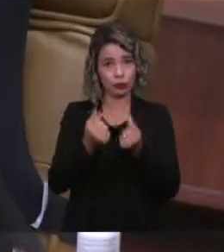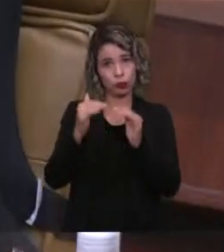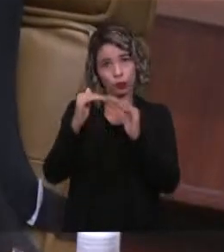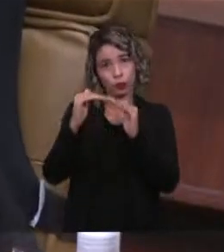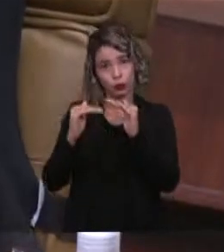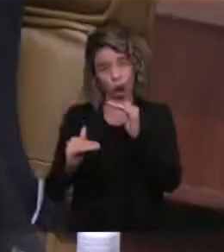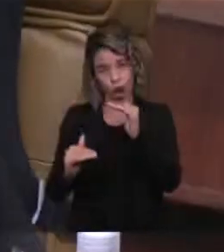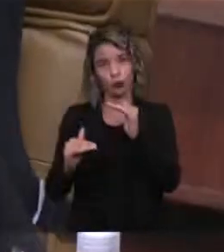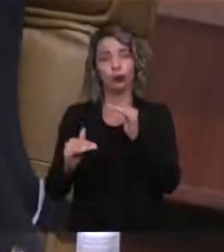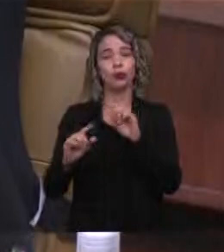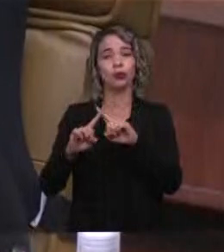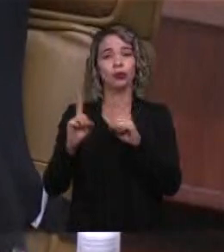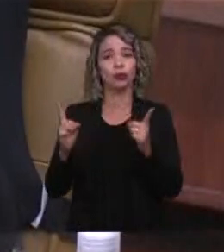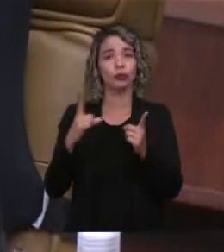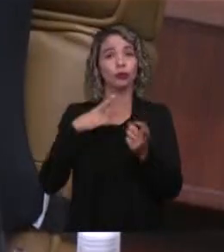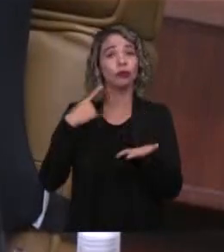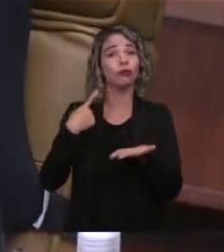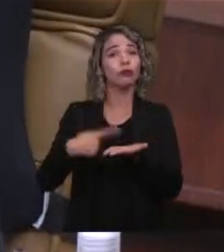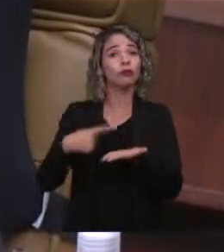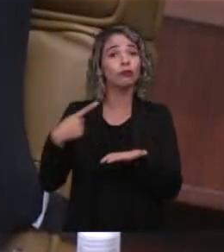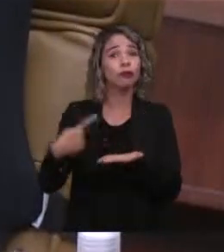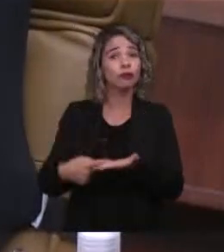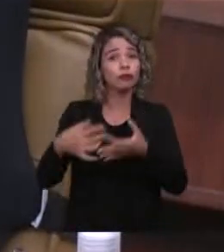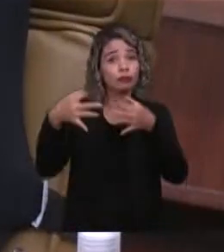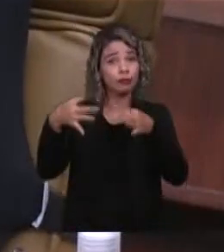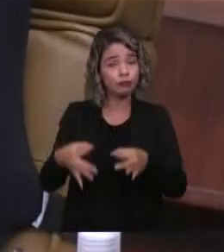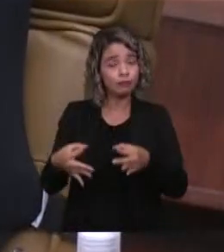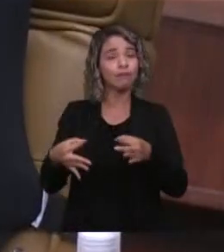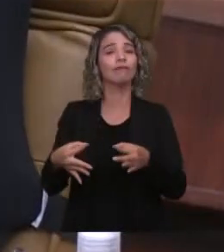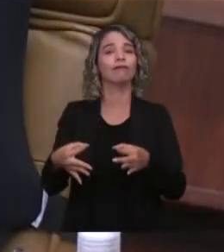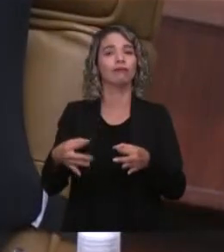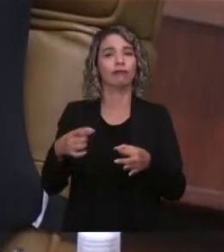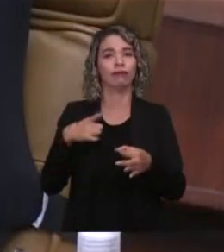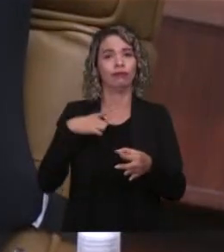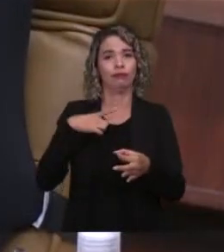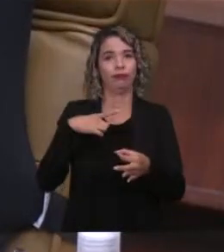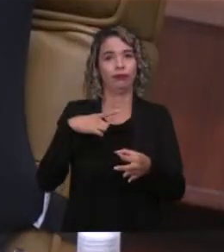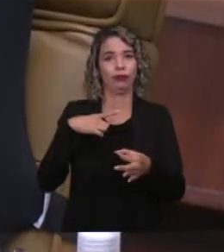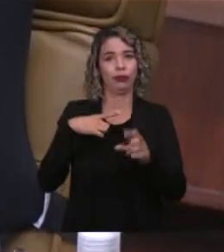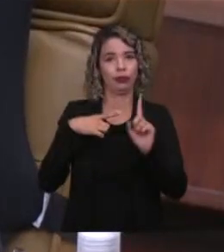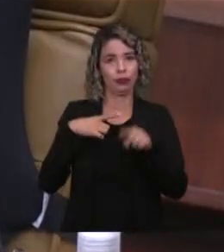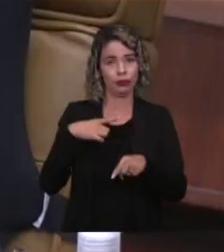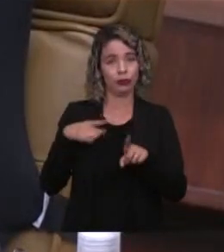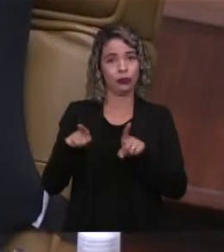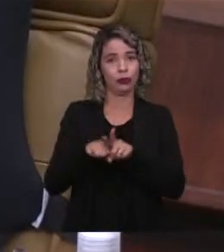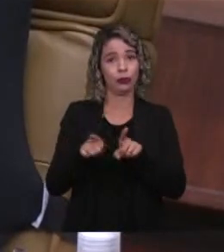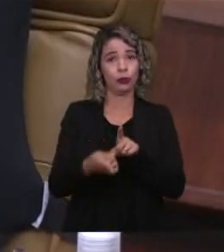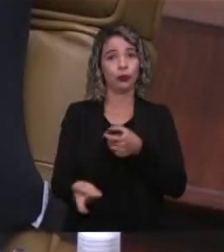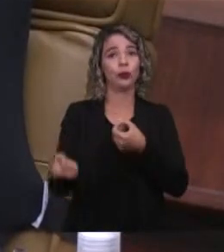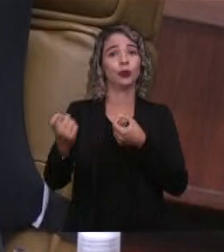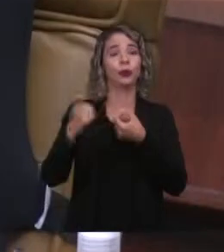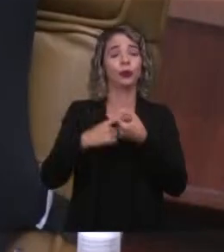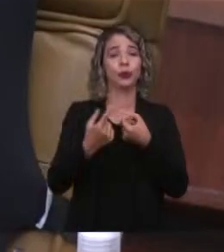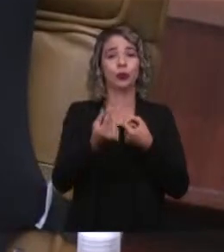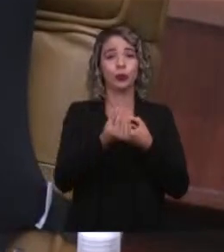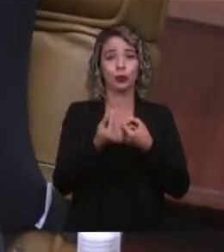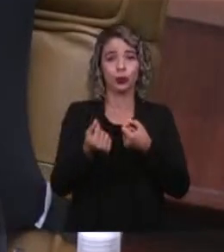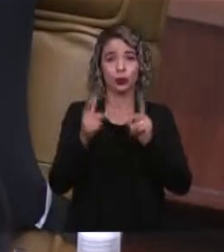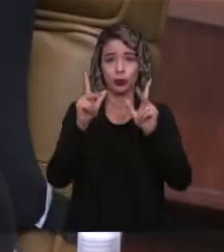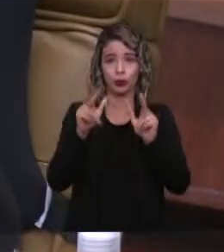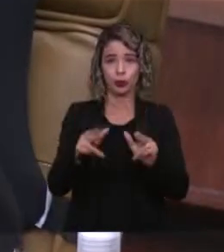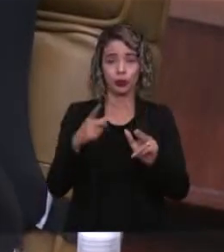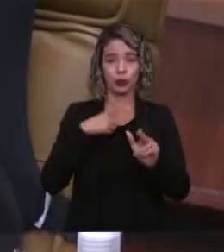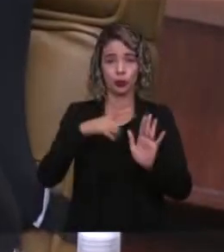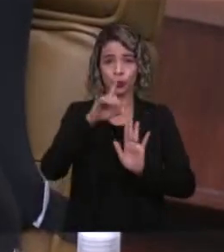inferior, o valor acertado, pactuado e recebido, nos termos